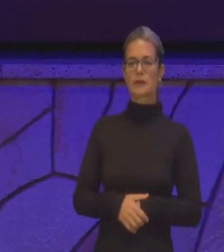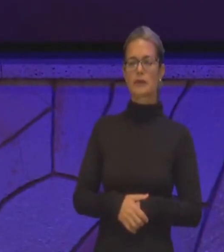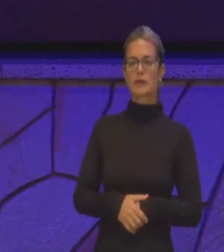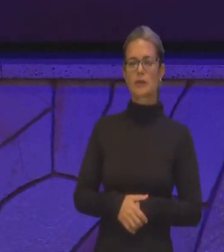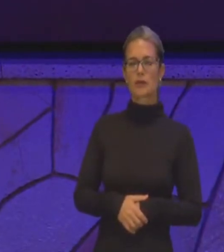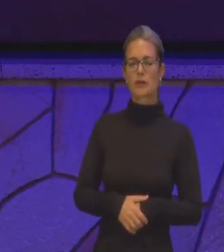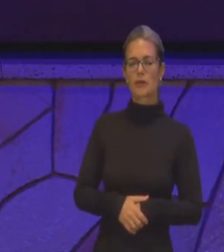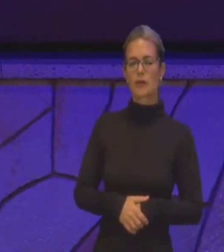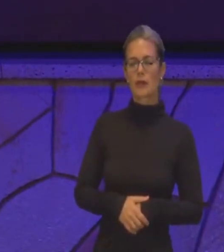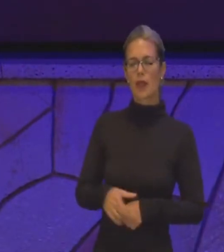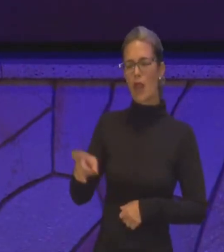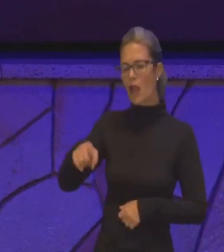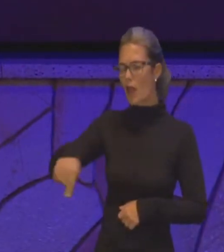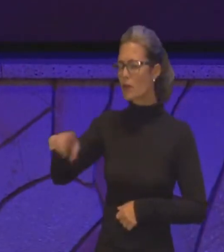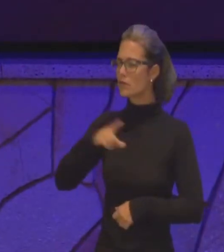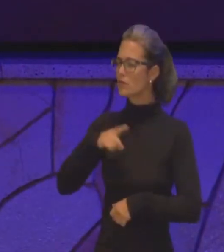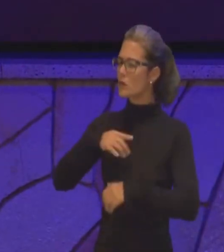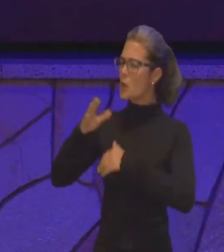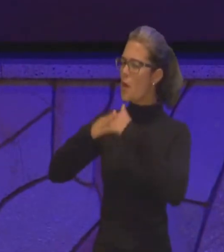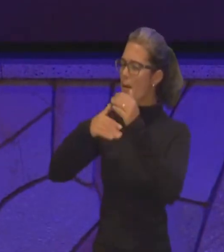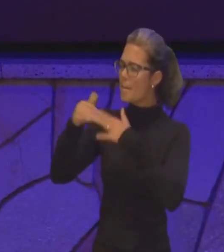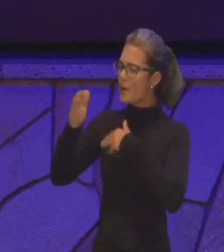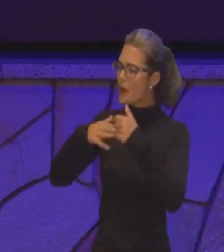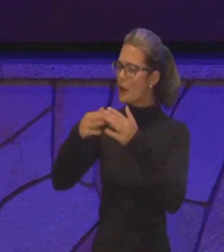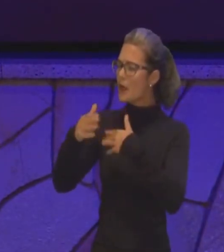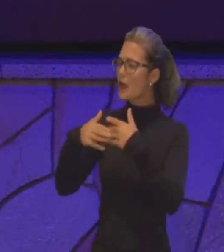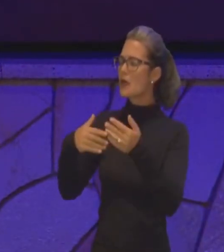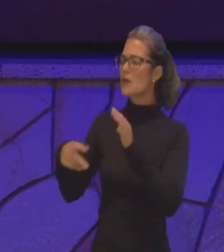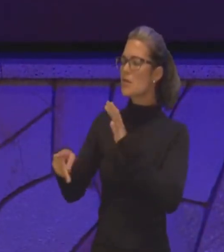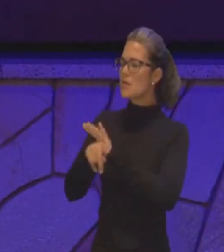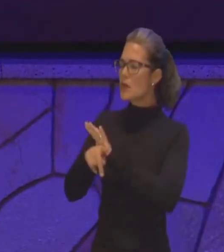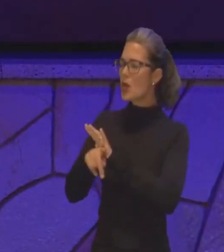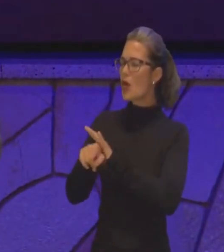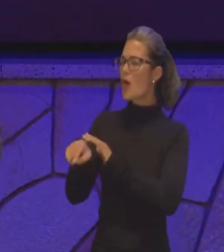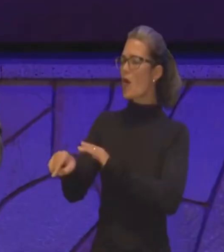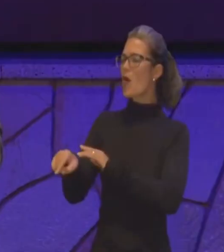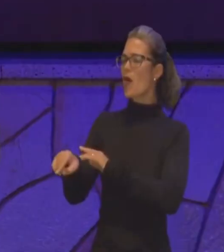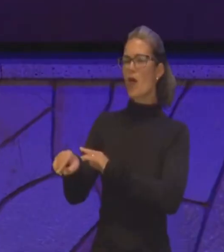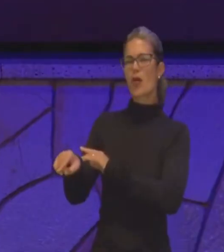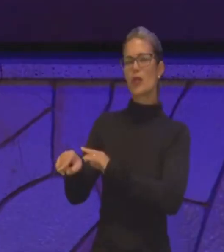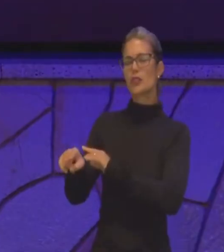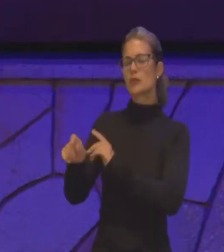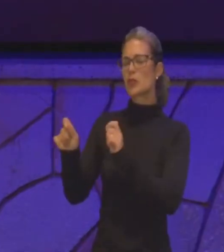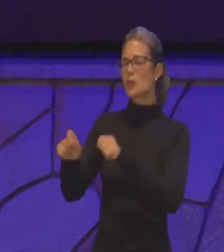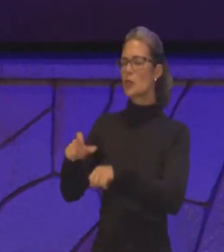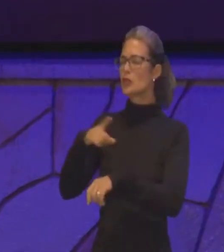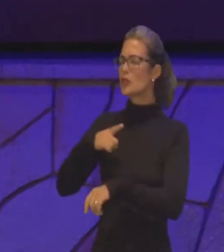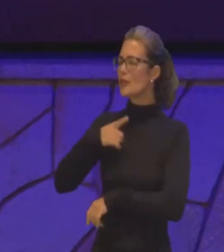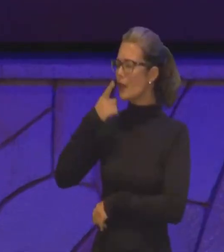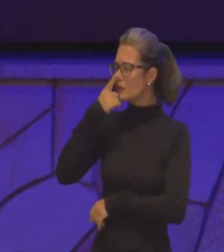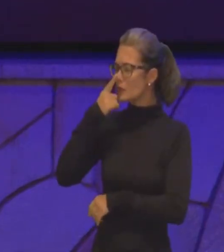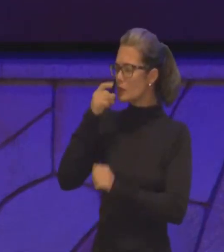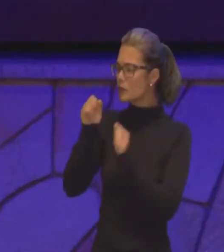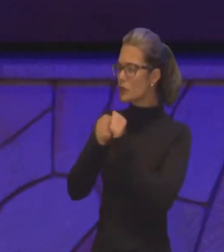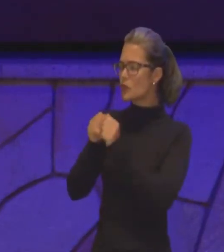elas praticavam, fazia, que os tornavam tão próximas de